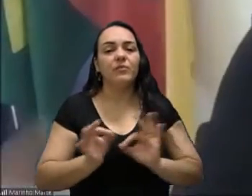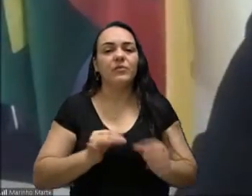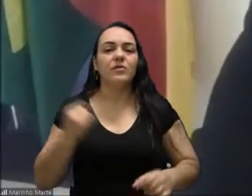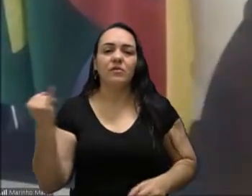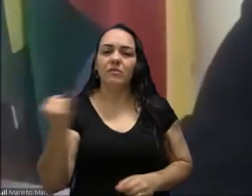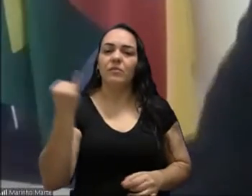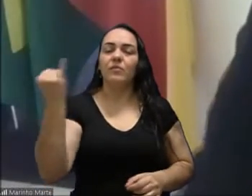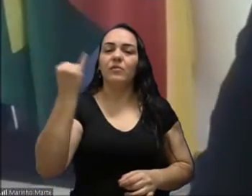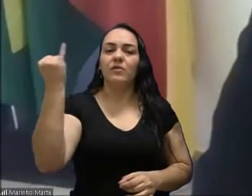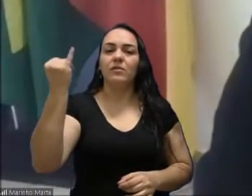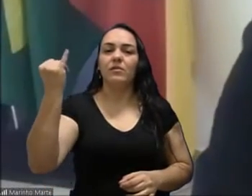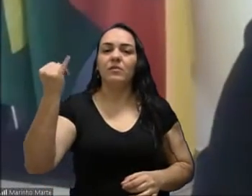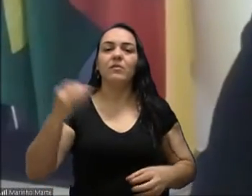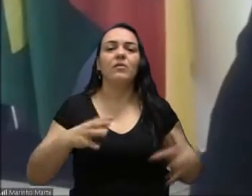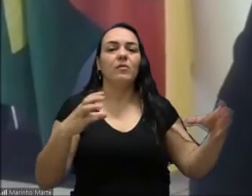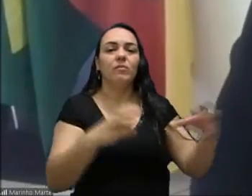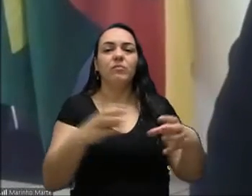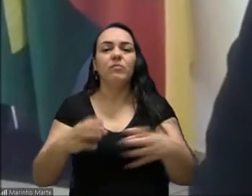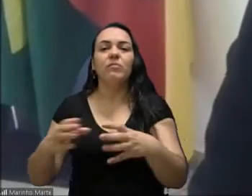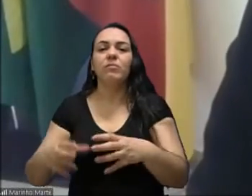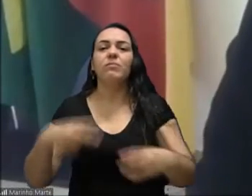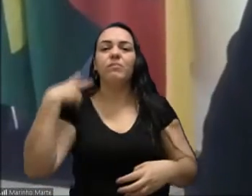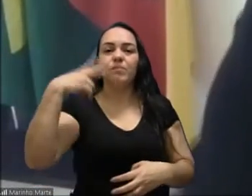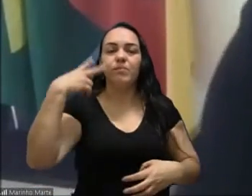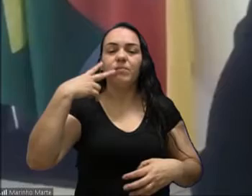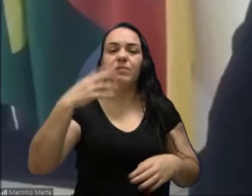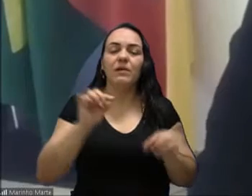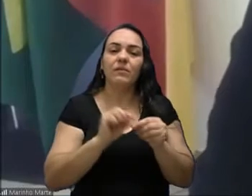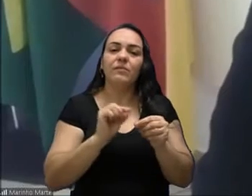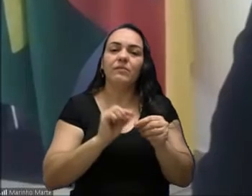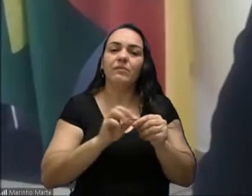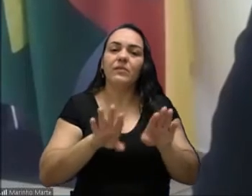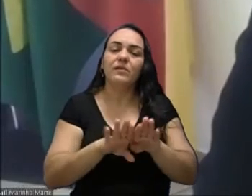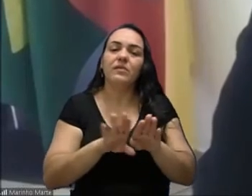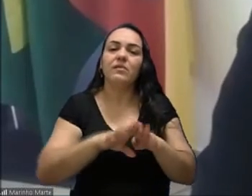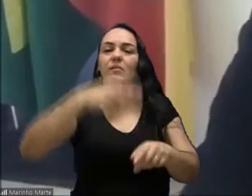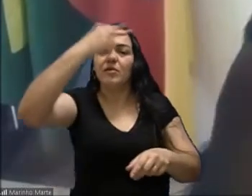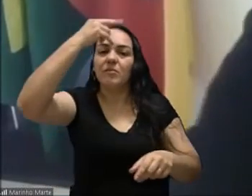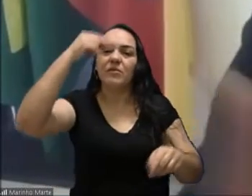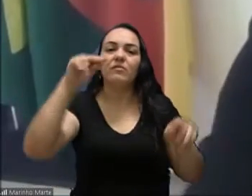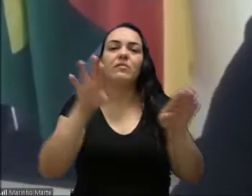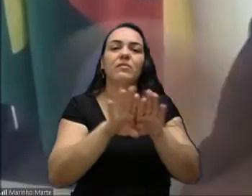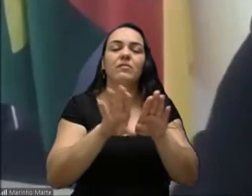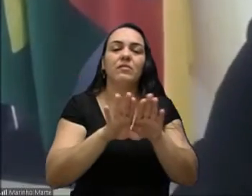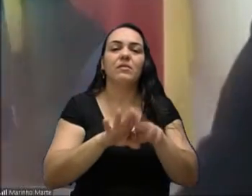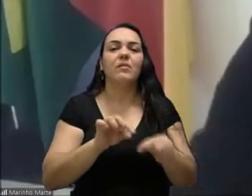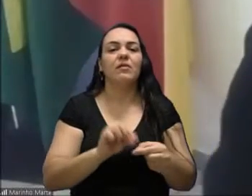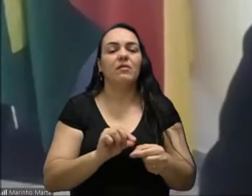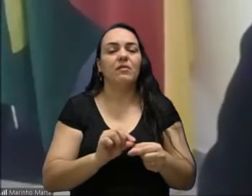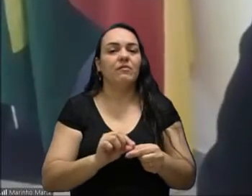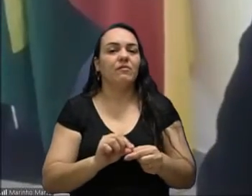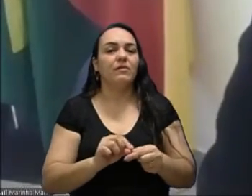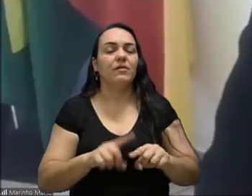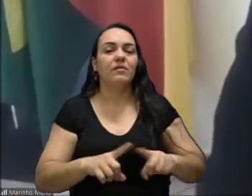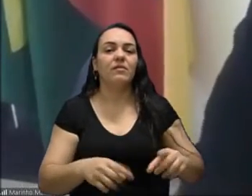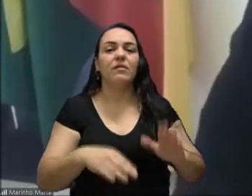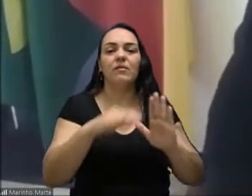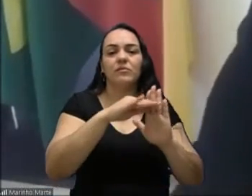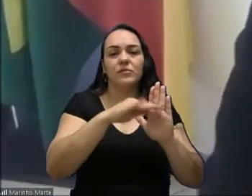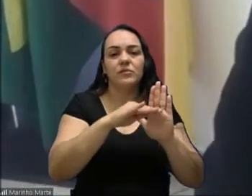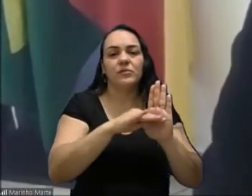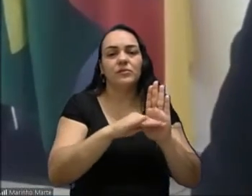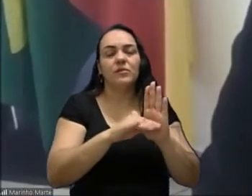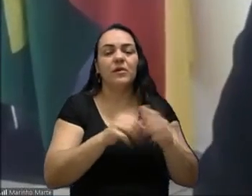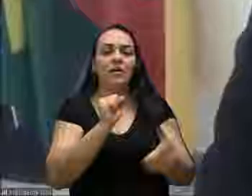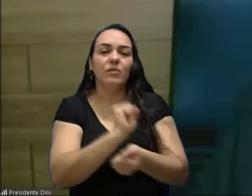importantes de todos os senhores vereadores e vereadoras, e também do Executivo, que estão aí, que estão aí na prateleira e não